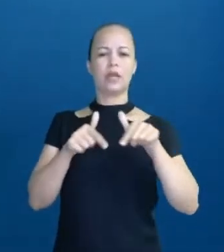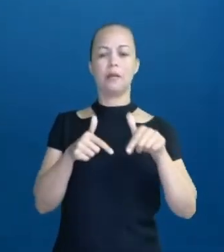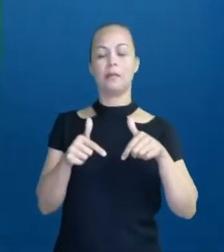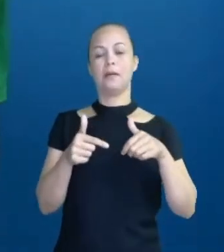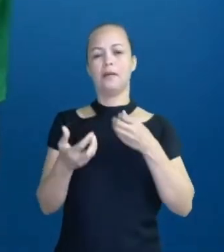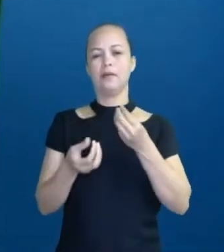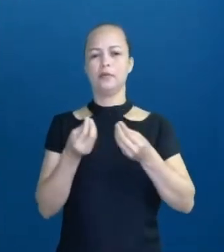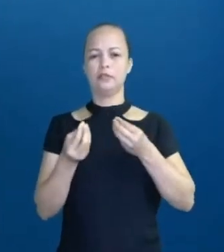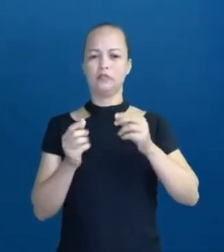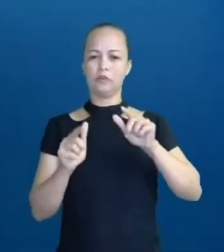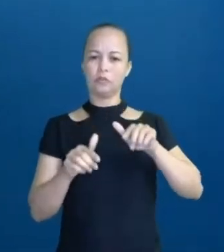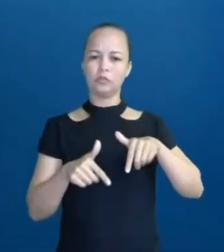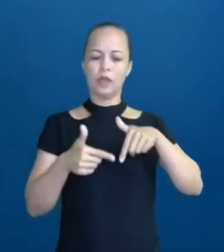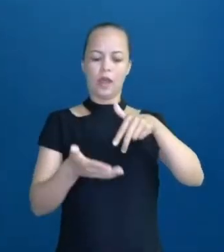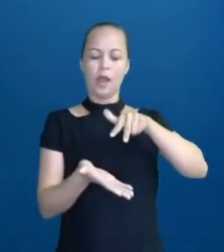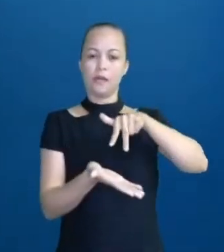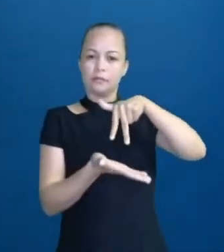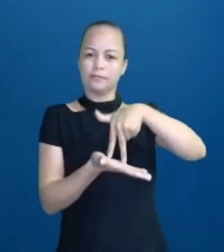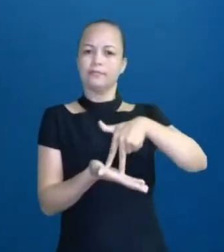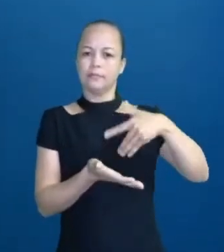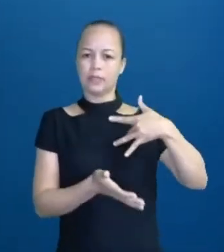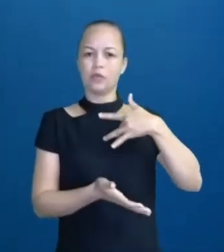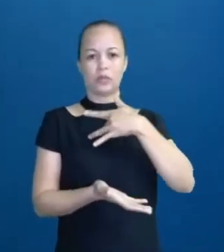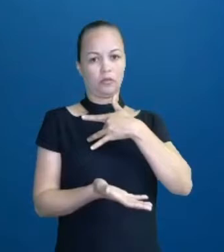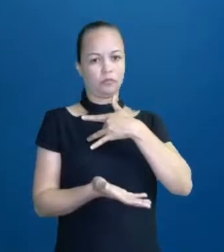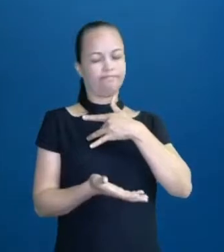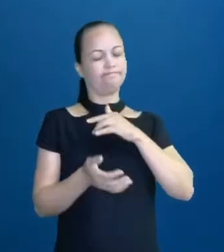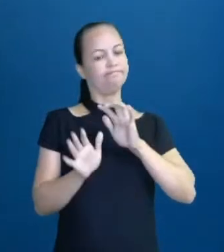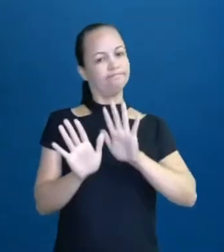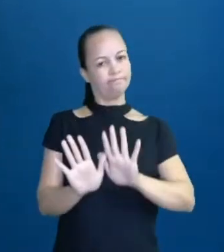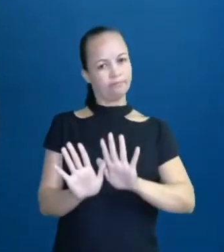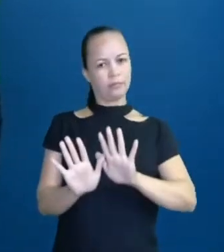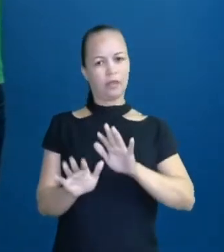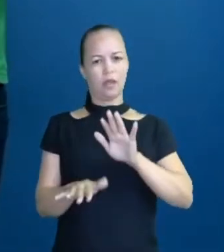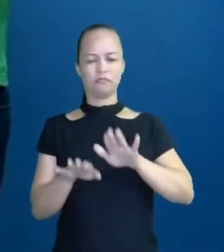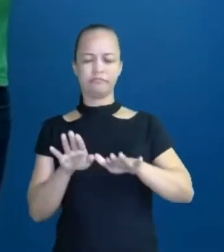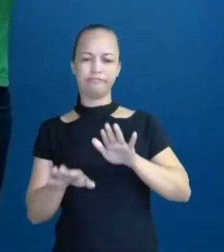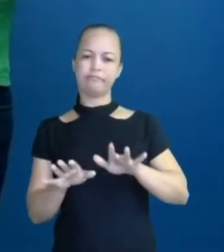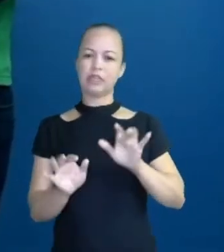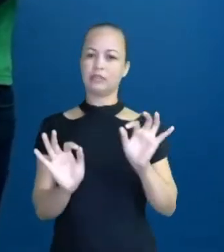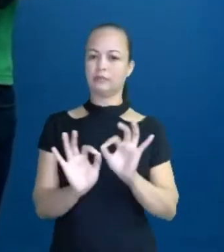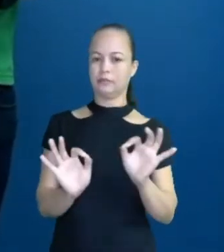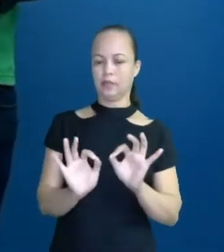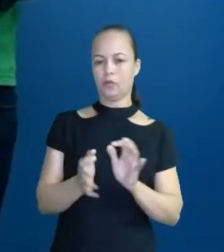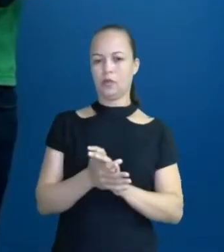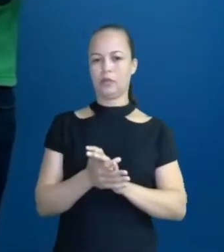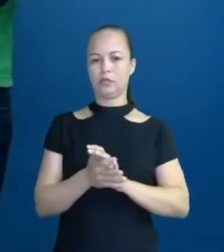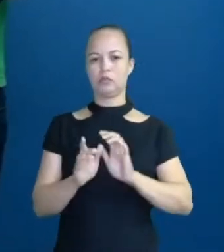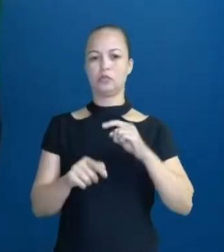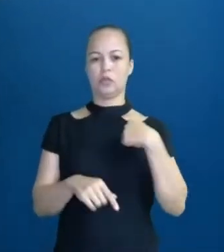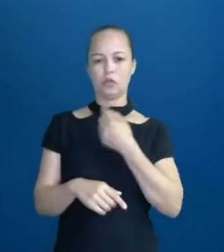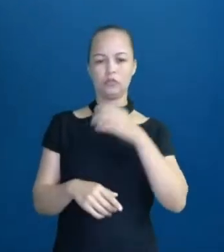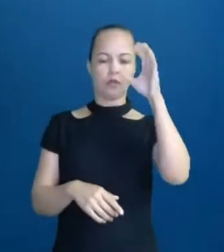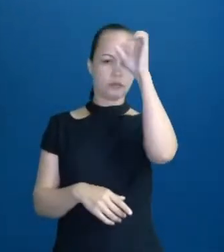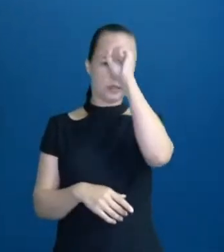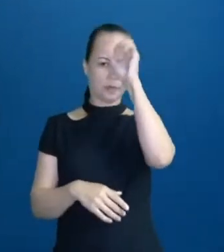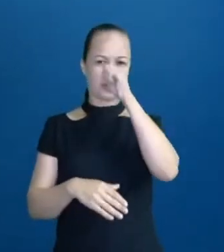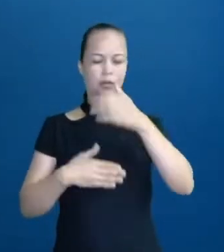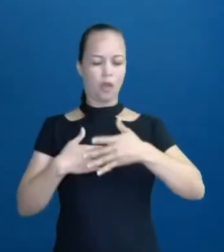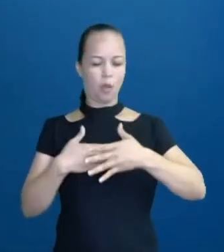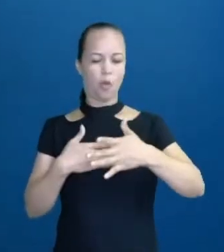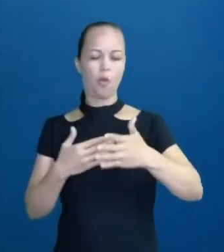vai estar saudável. Por vezes, não. E isso a gente vai aprender aqui ao longo dessa nossa aula, tá